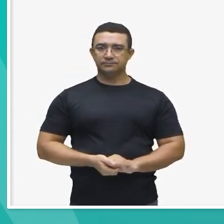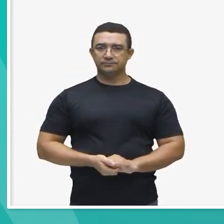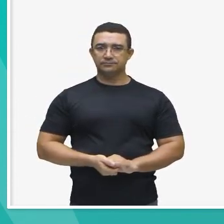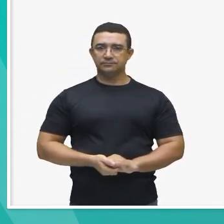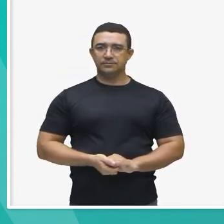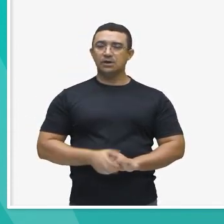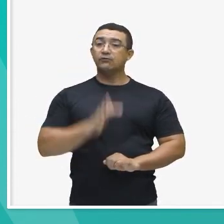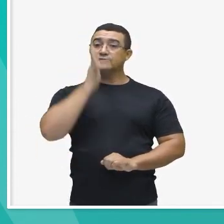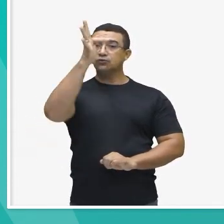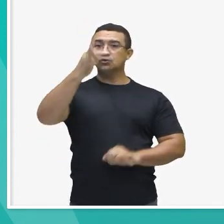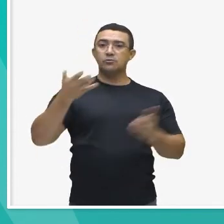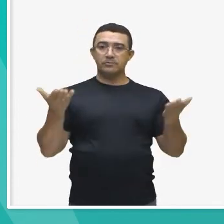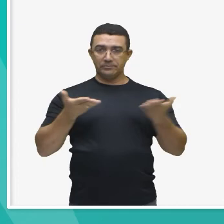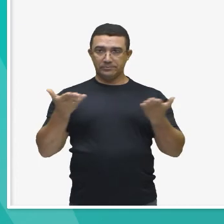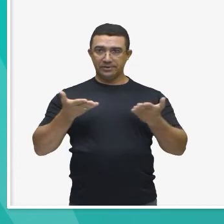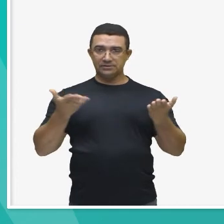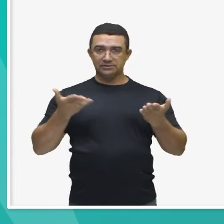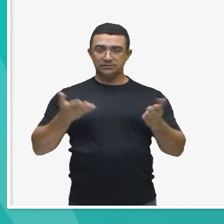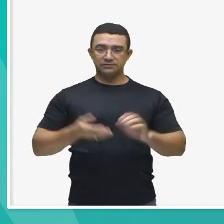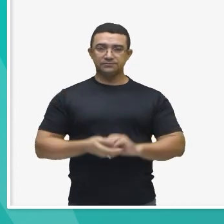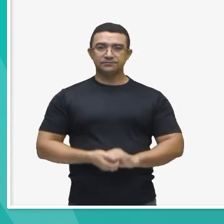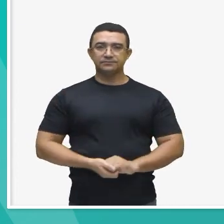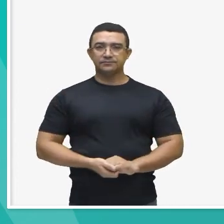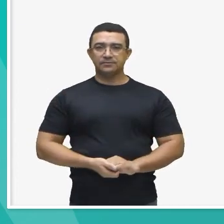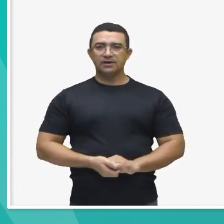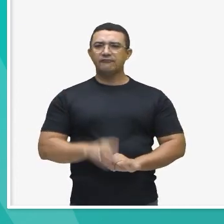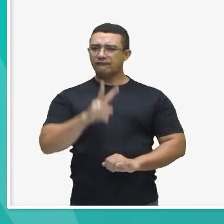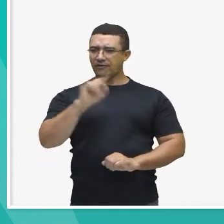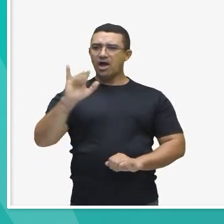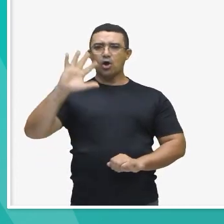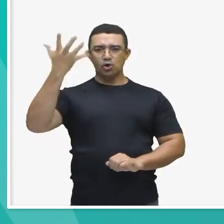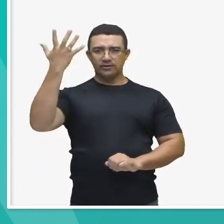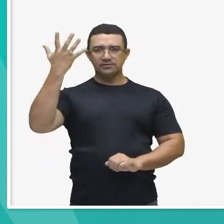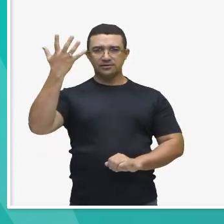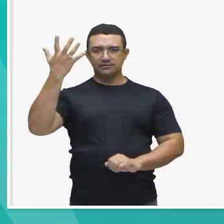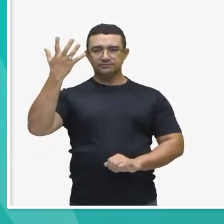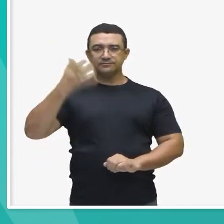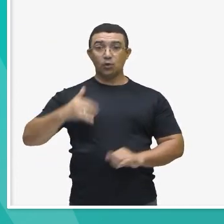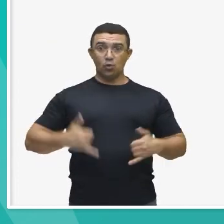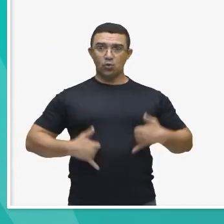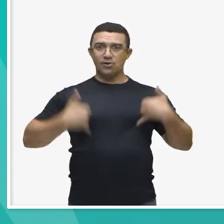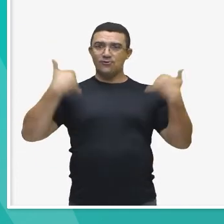do presente. Ainda vai acontecer.